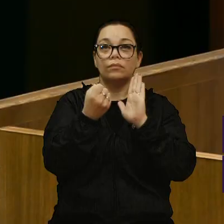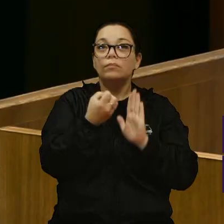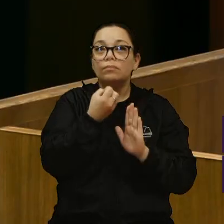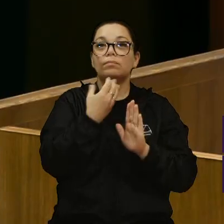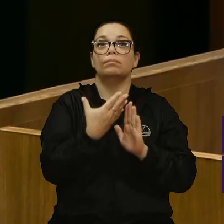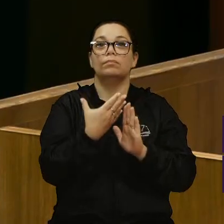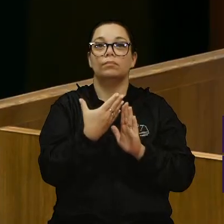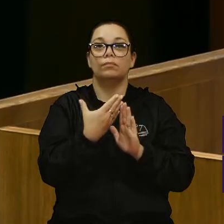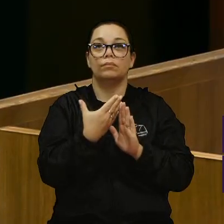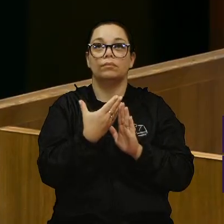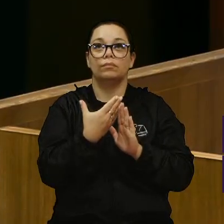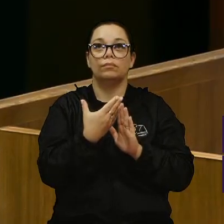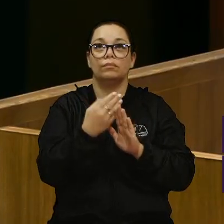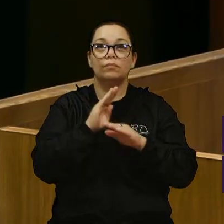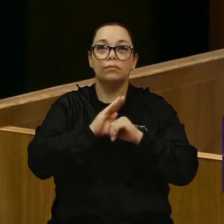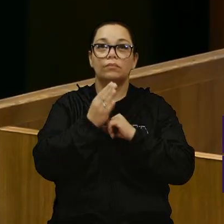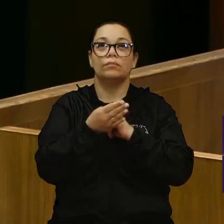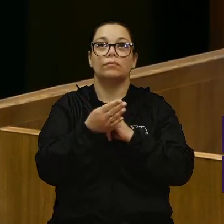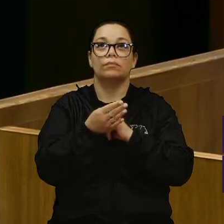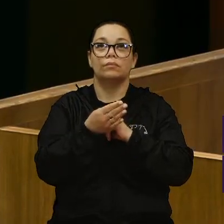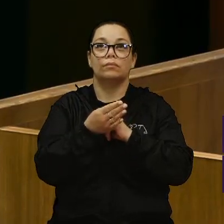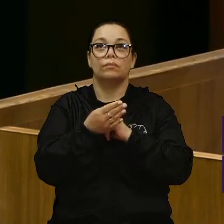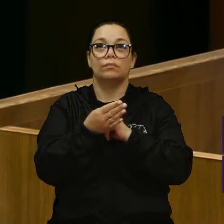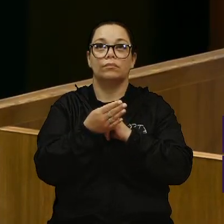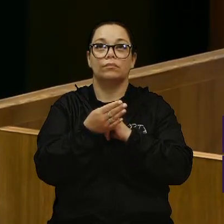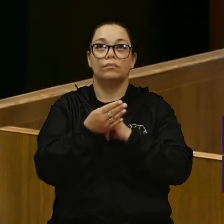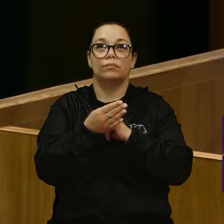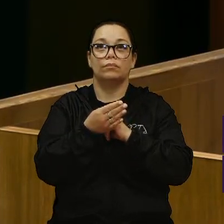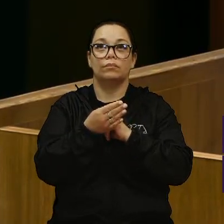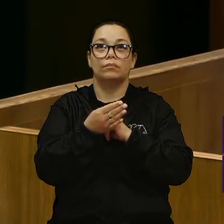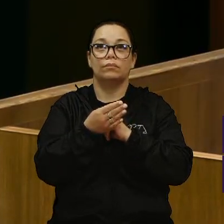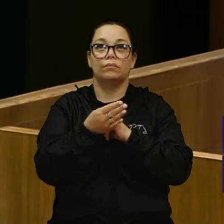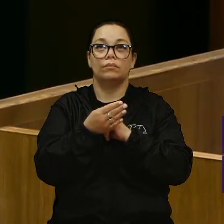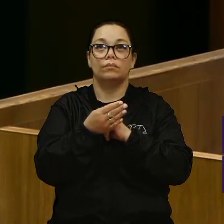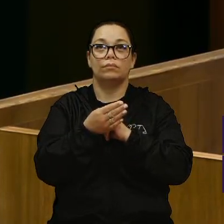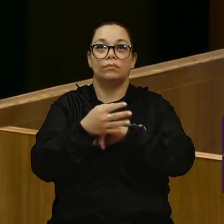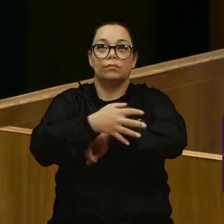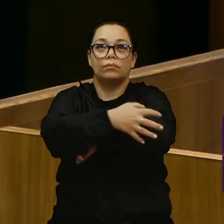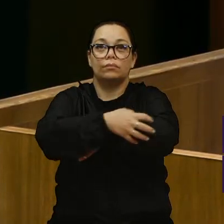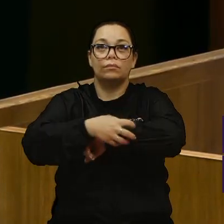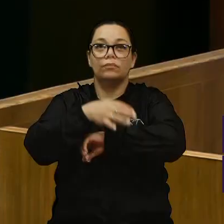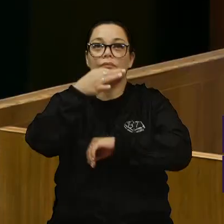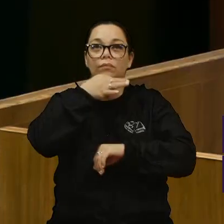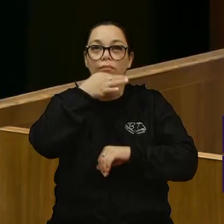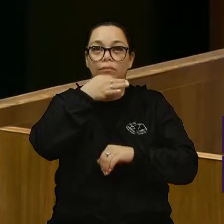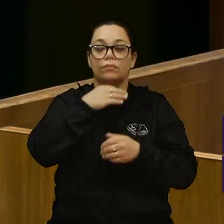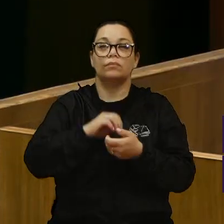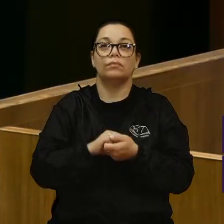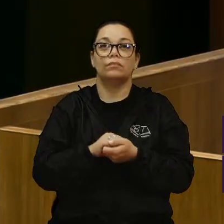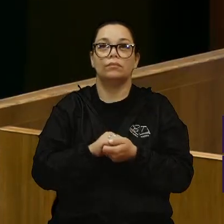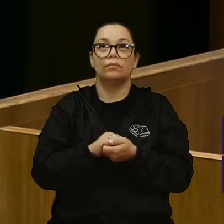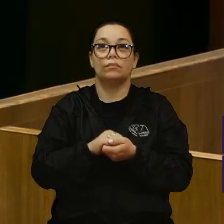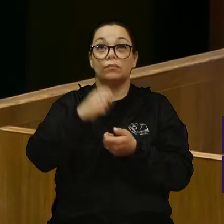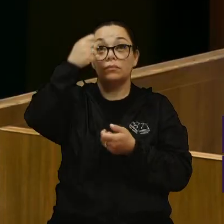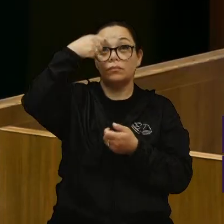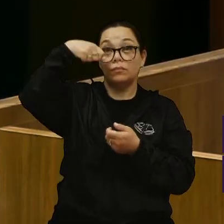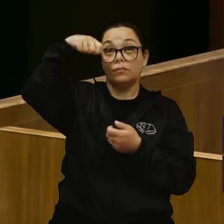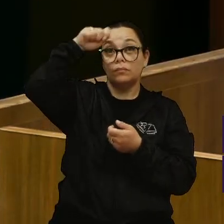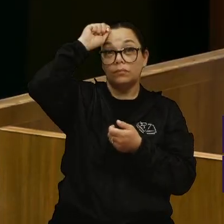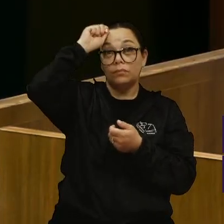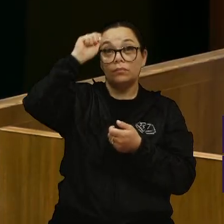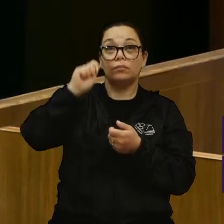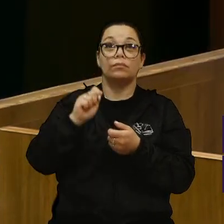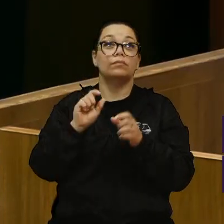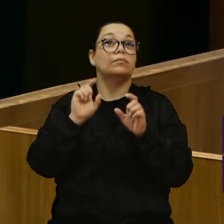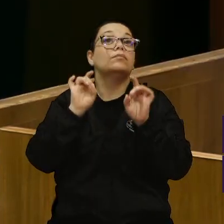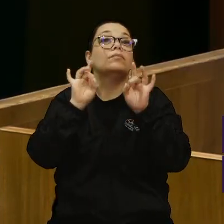boa nos bairros da periferia de Caxias do Sul. A UX, para mim, é bem mais que